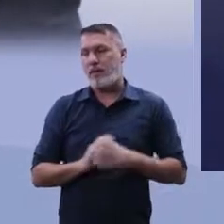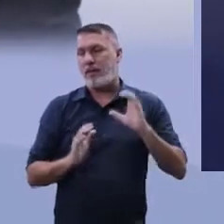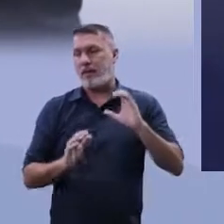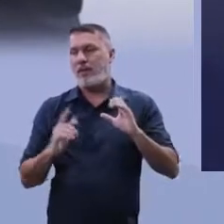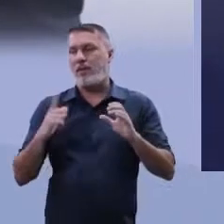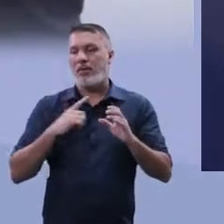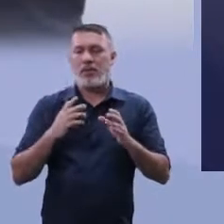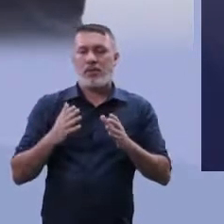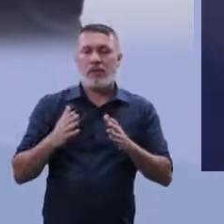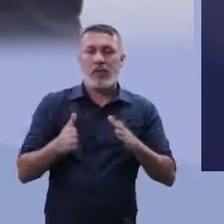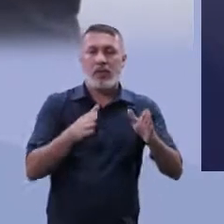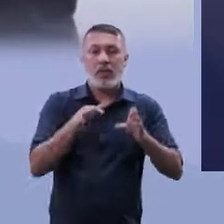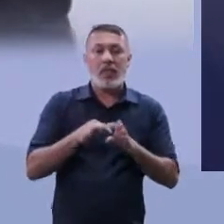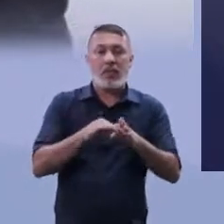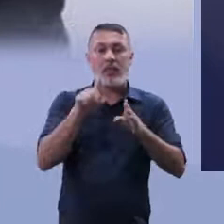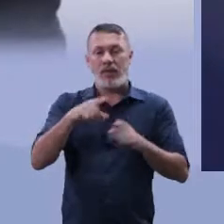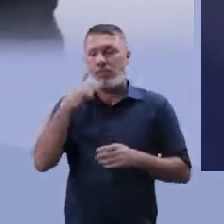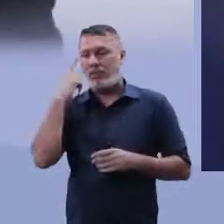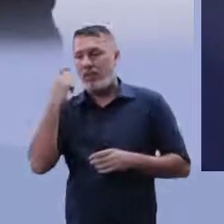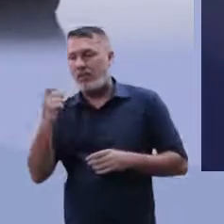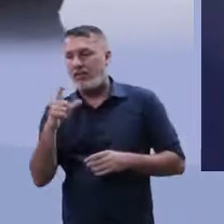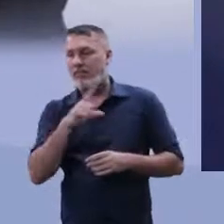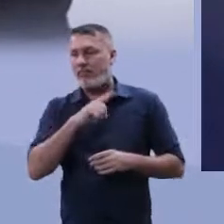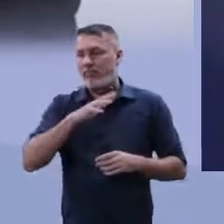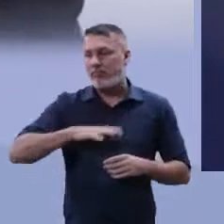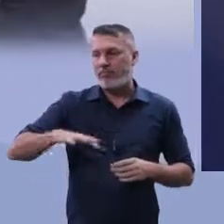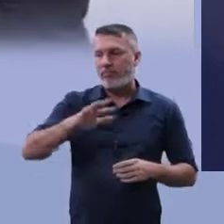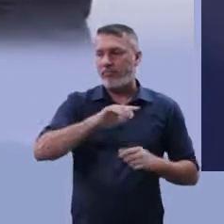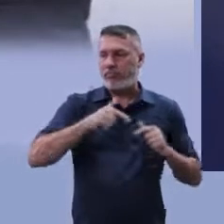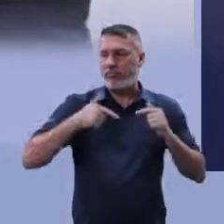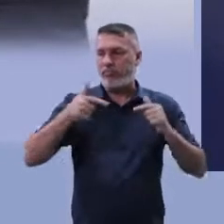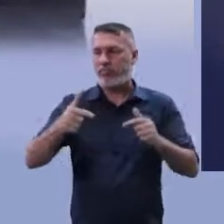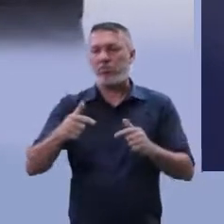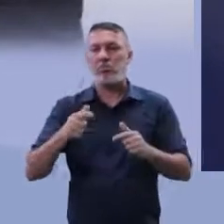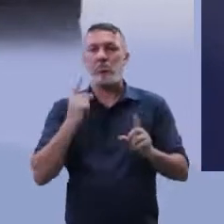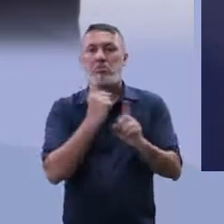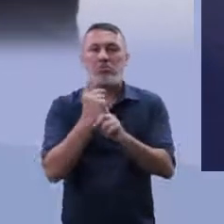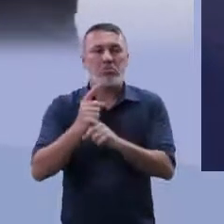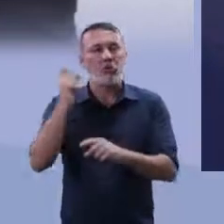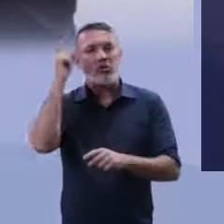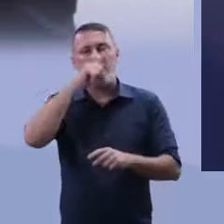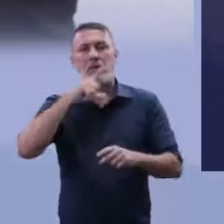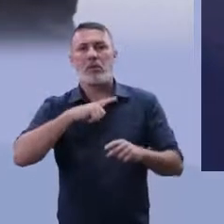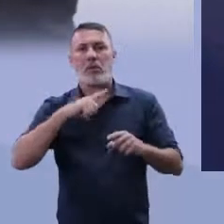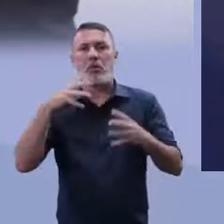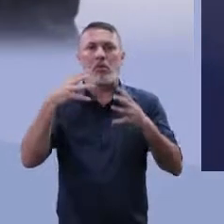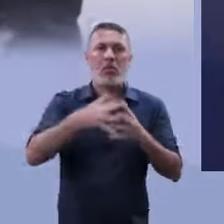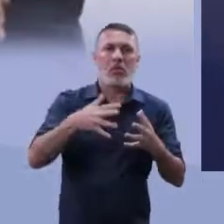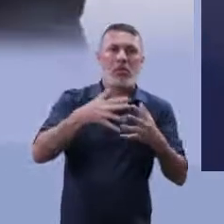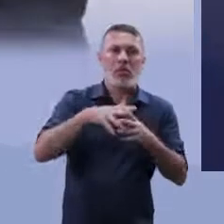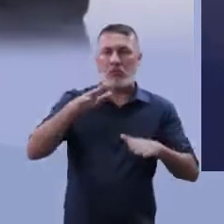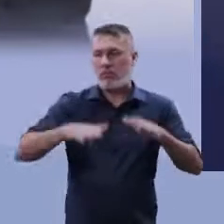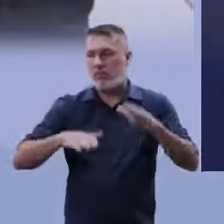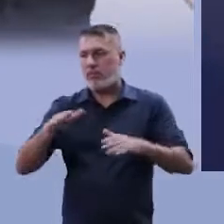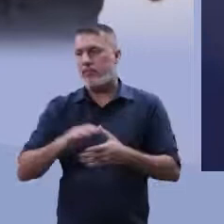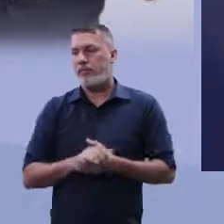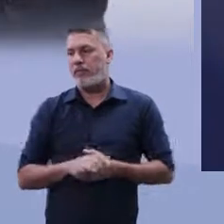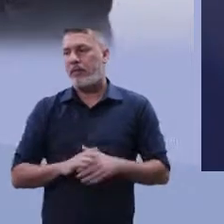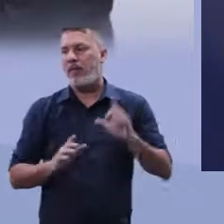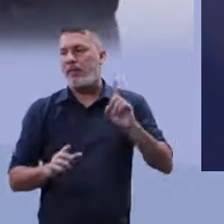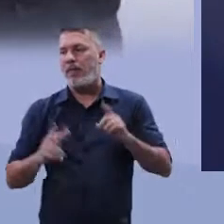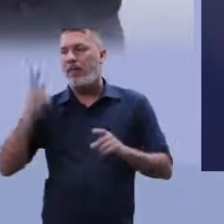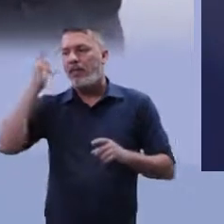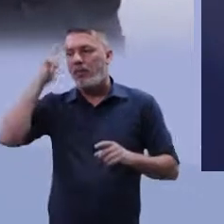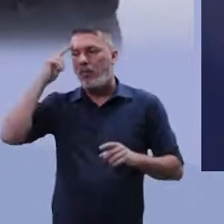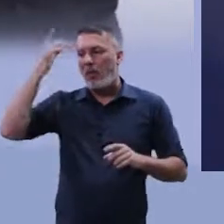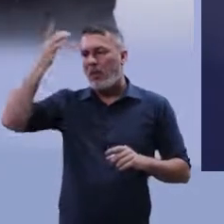ações são imprevisíveis e inconstantes. D. Naturalmente racional, vivendo em um estado pré-social e, portanto, seus direitos naturais. E